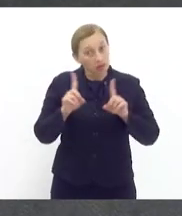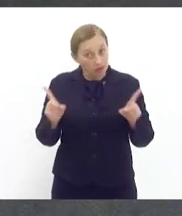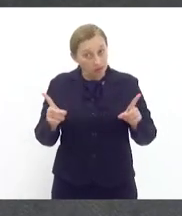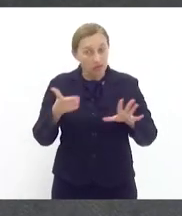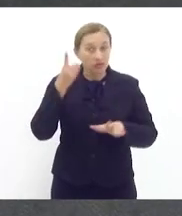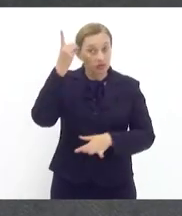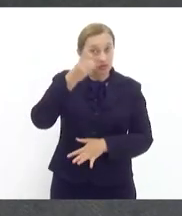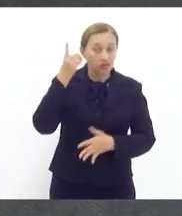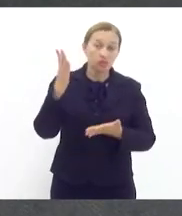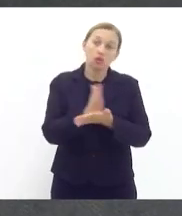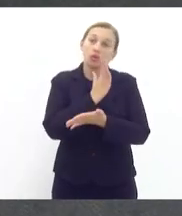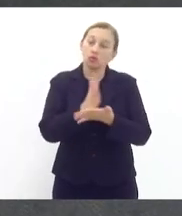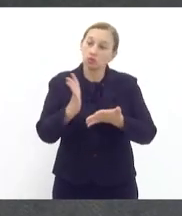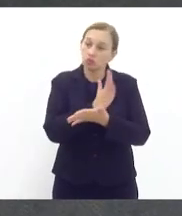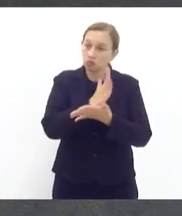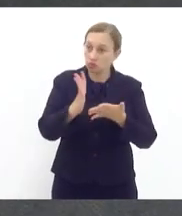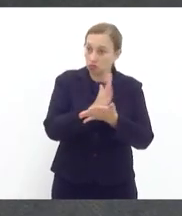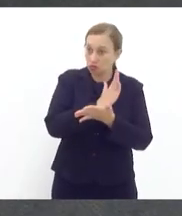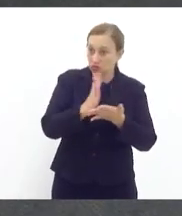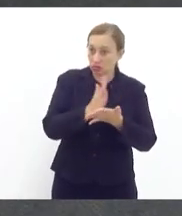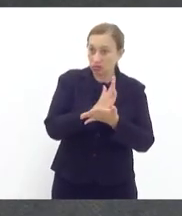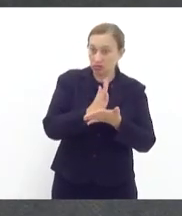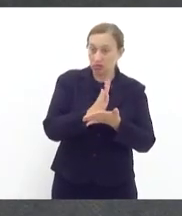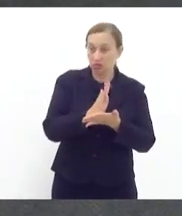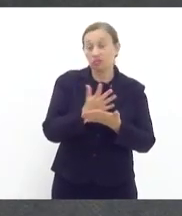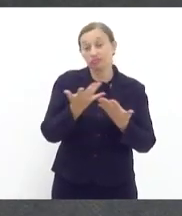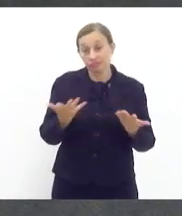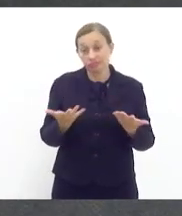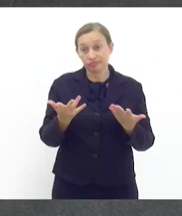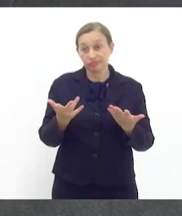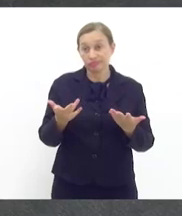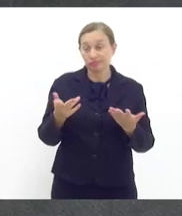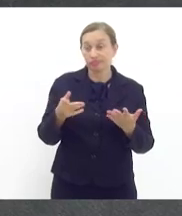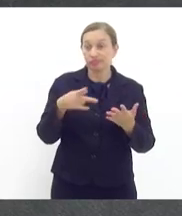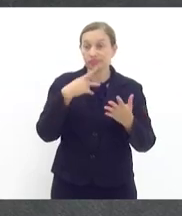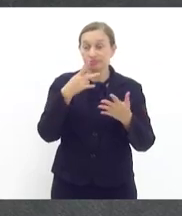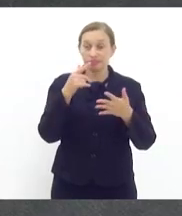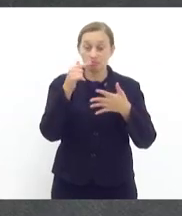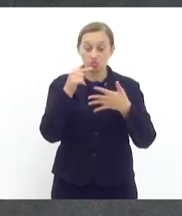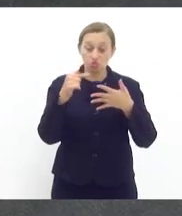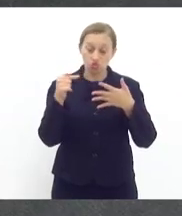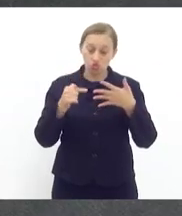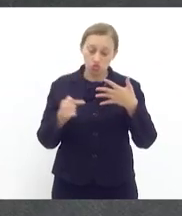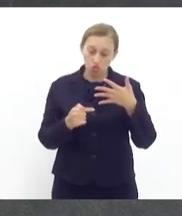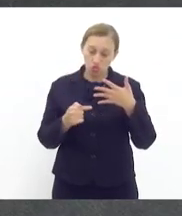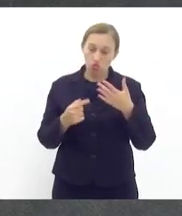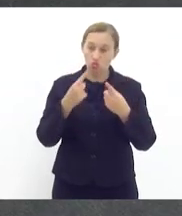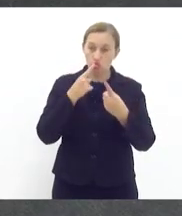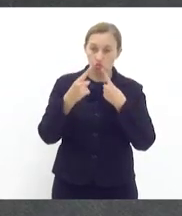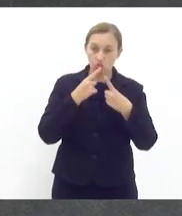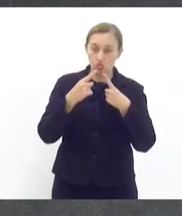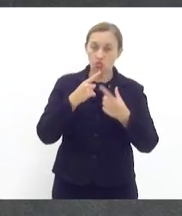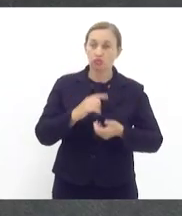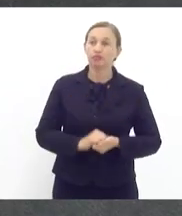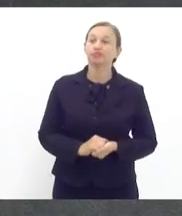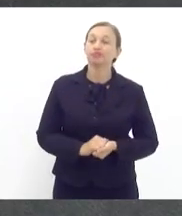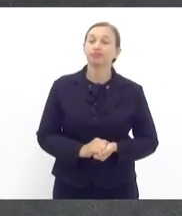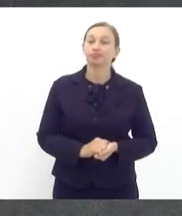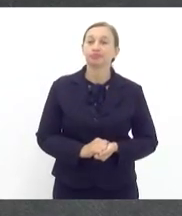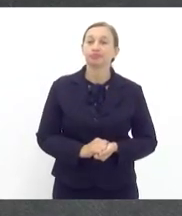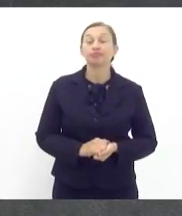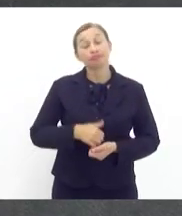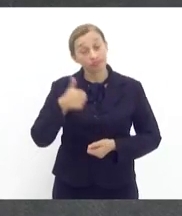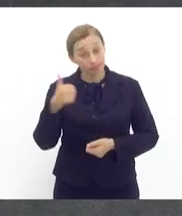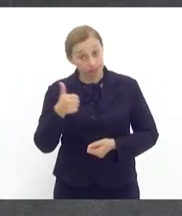deputados alguns fazem para exatamente pautar as discussões então